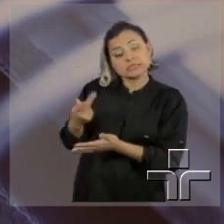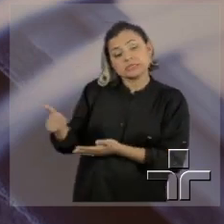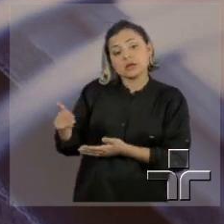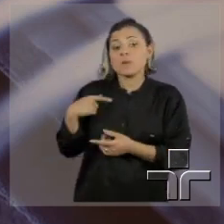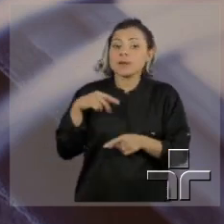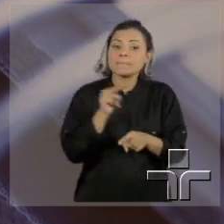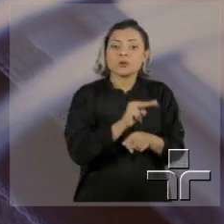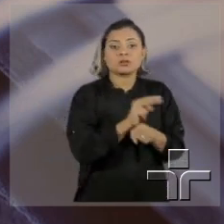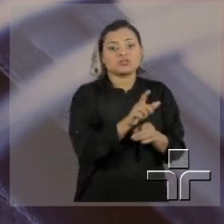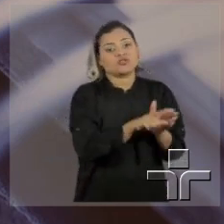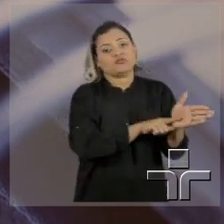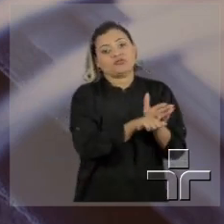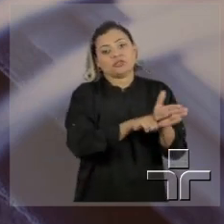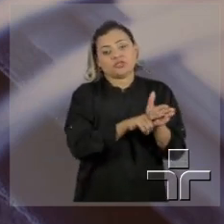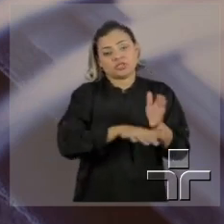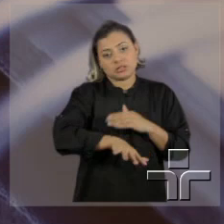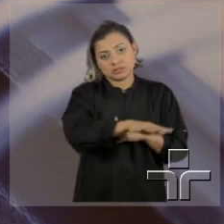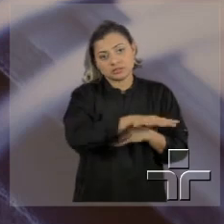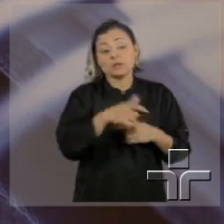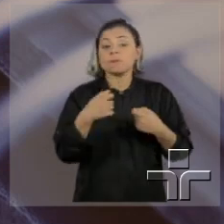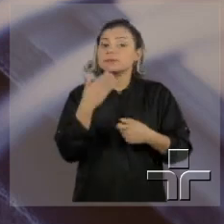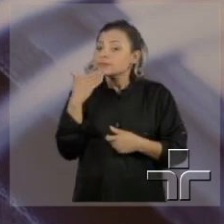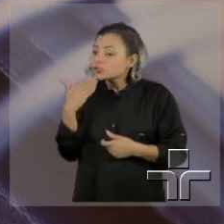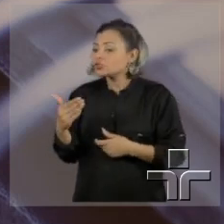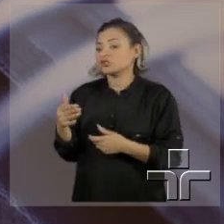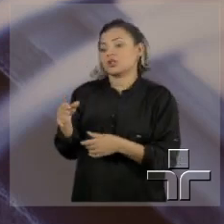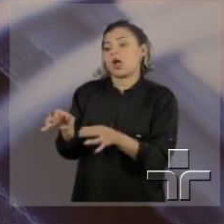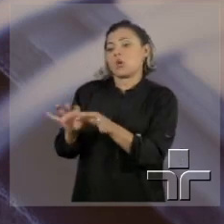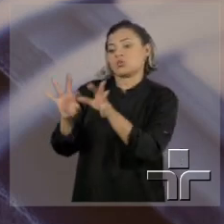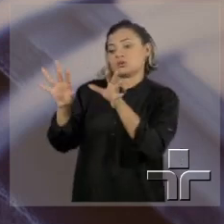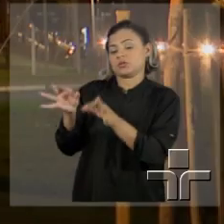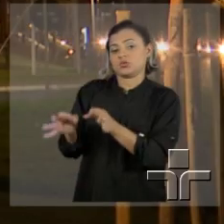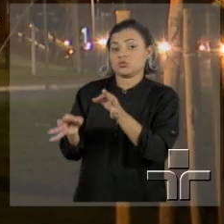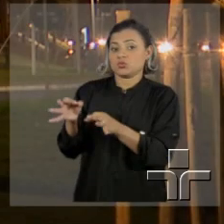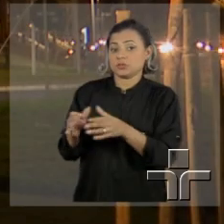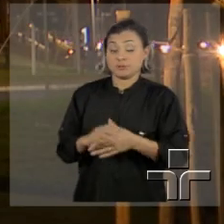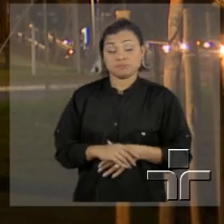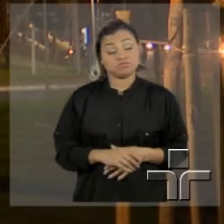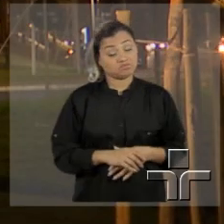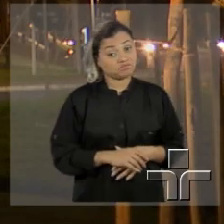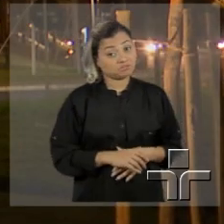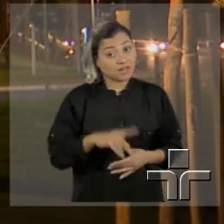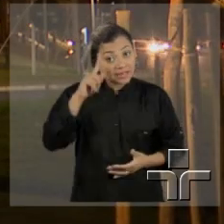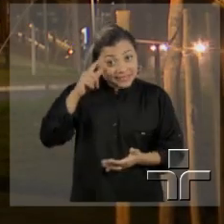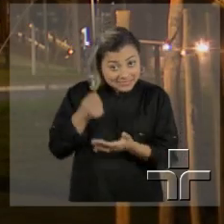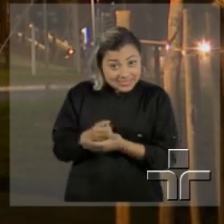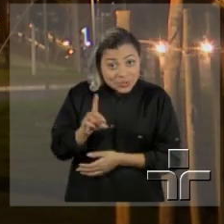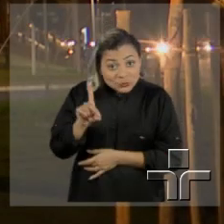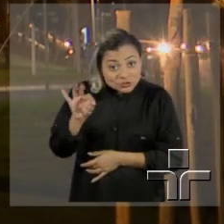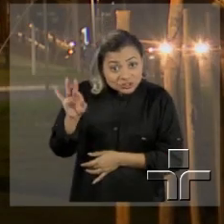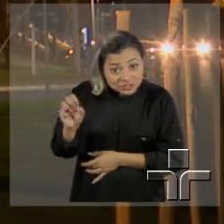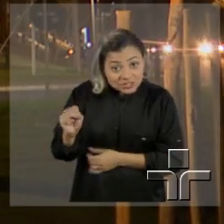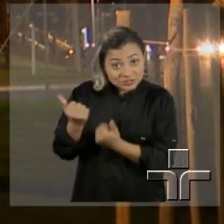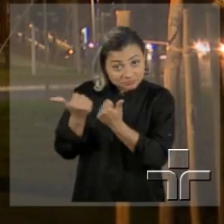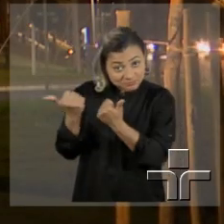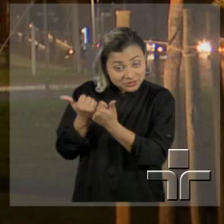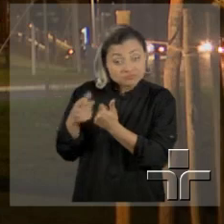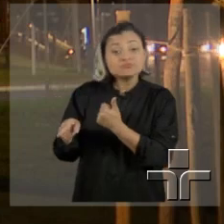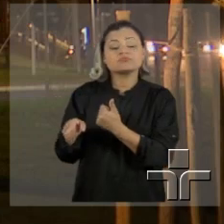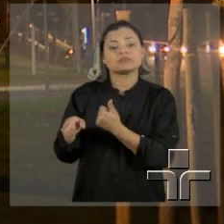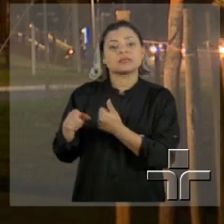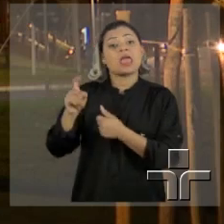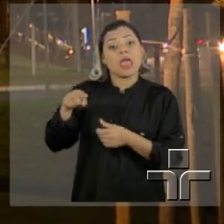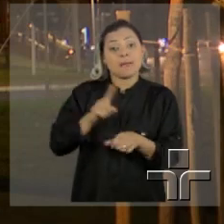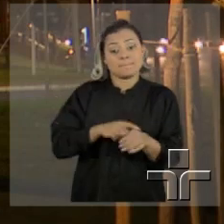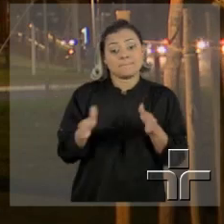próprias investigações e que peguem autorização do juiz, né, naquelas situações. A decisão do ministro Dias Toffoli é provisória. A data do